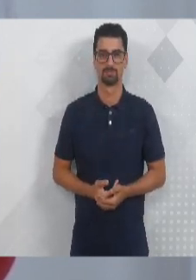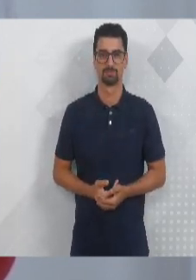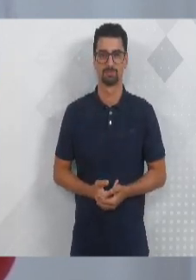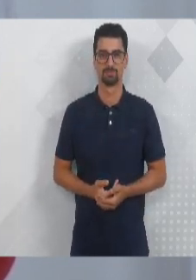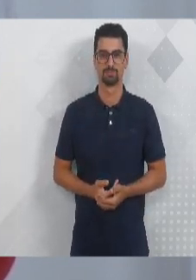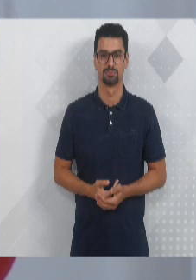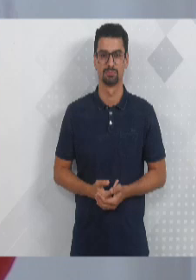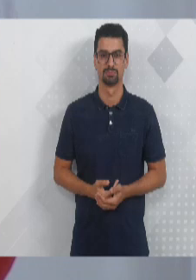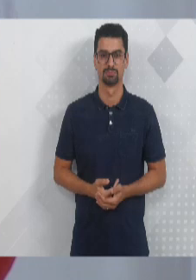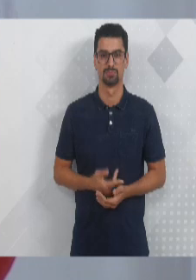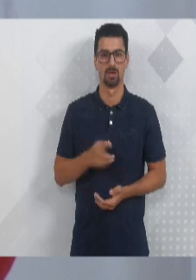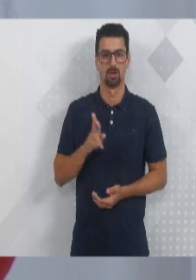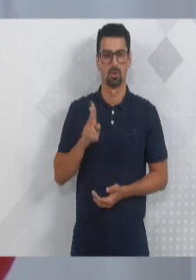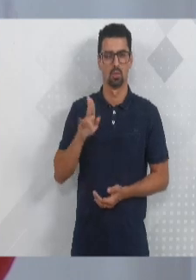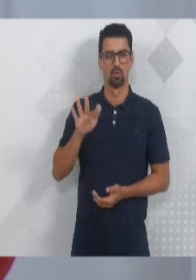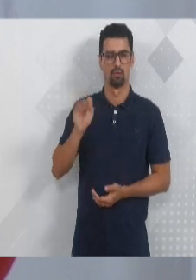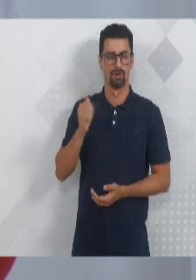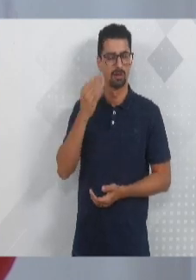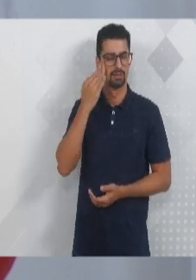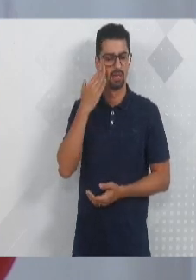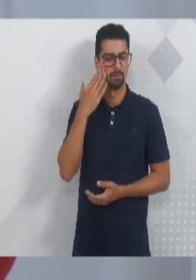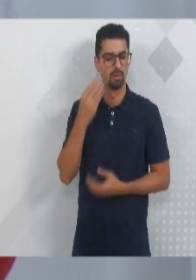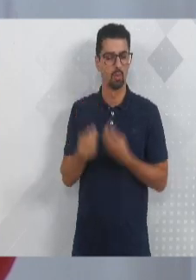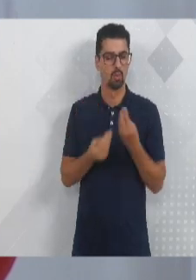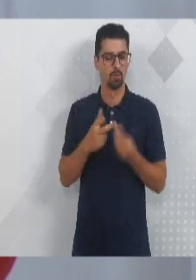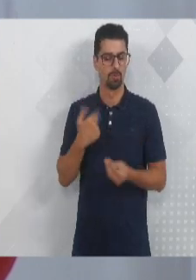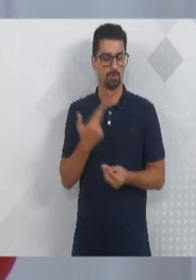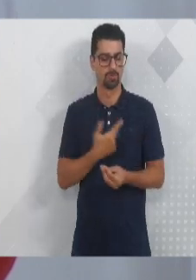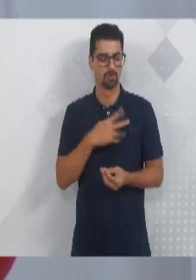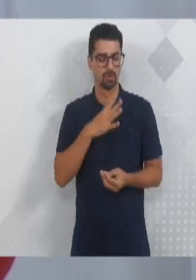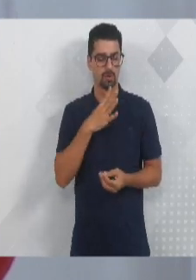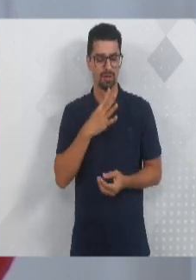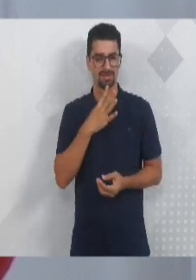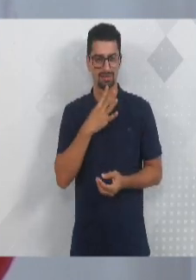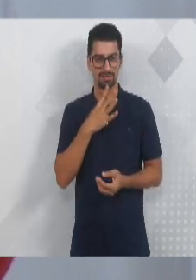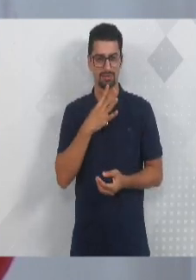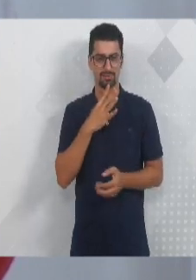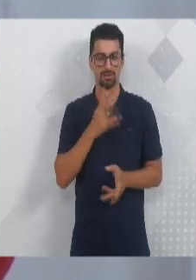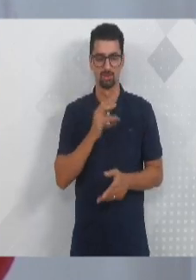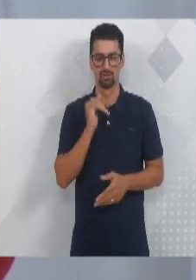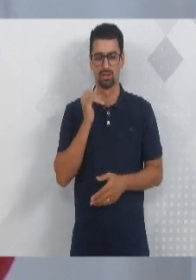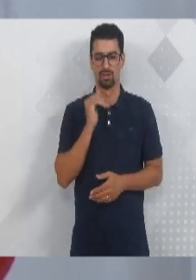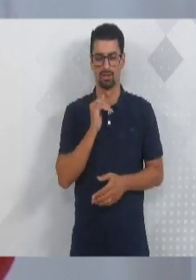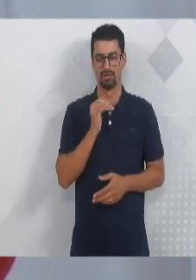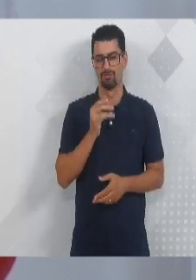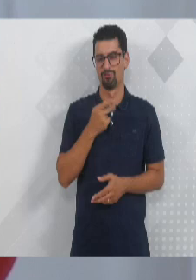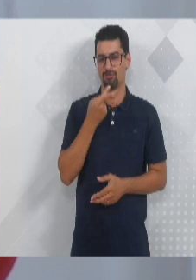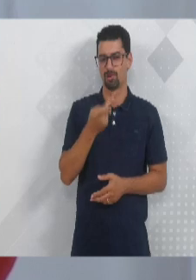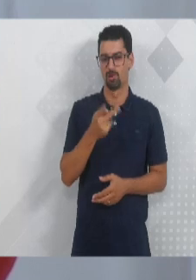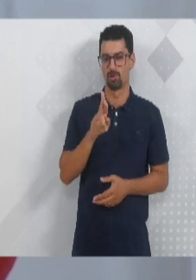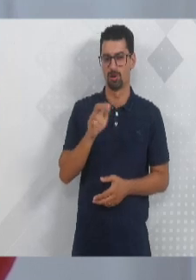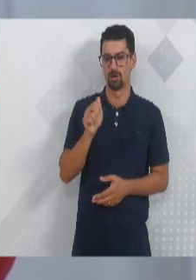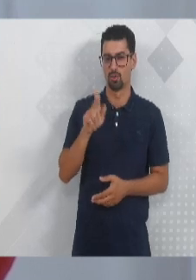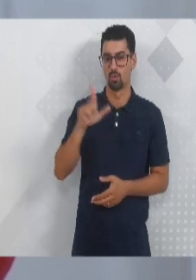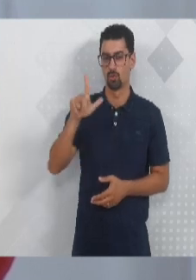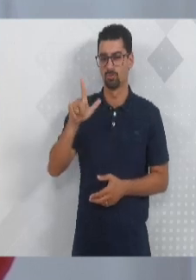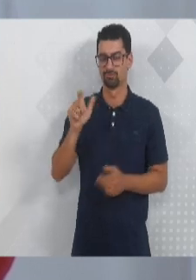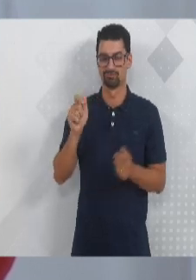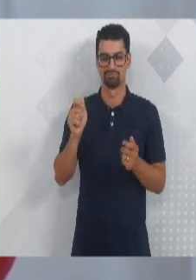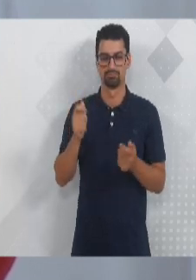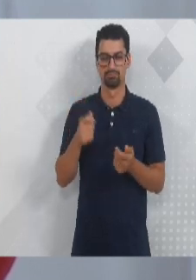a gente conhece Como já disse o seu Raul Dispensa comentários